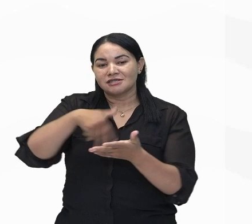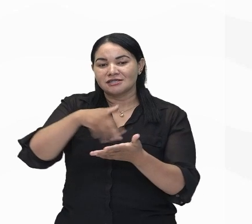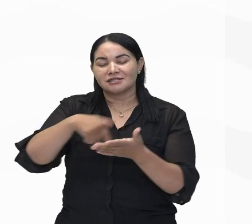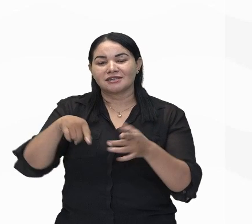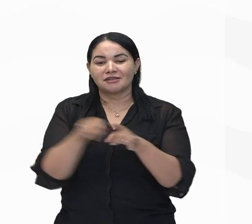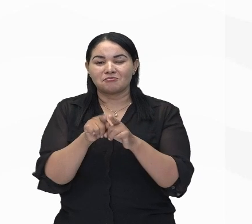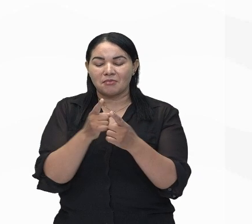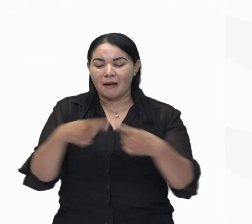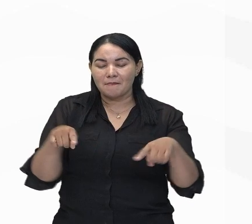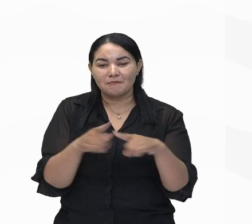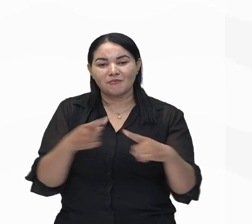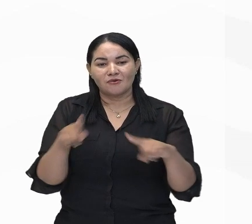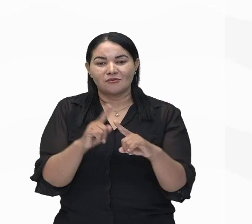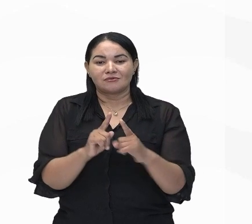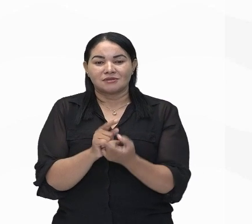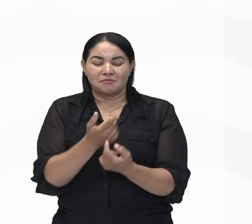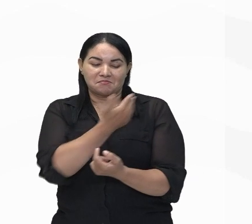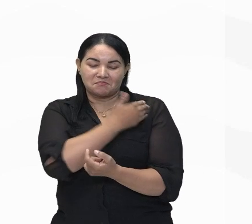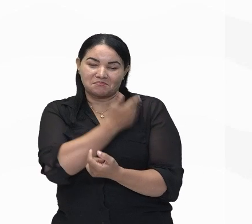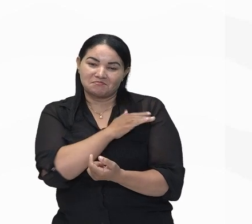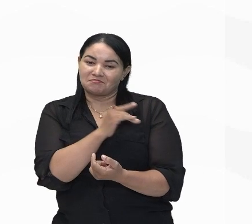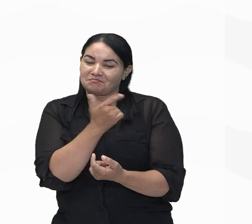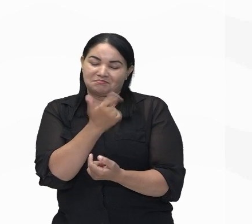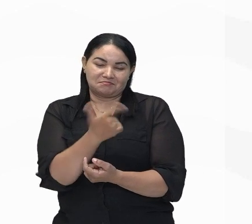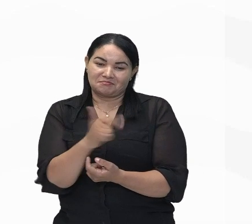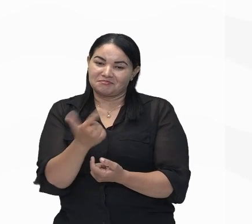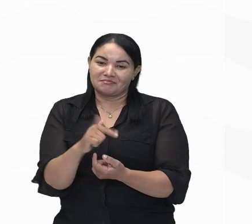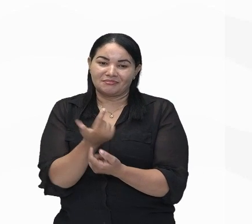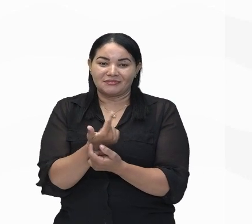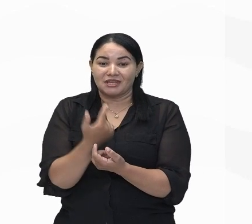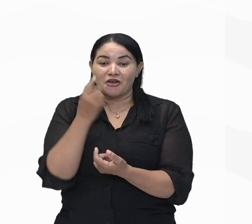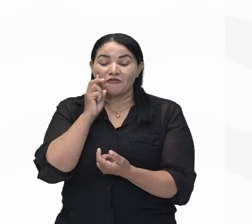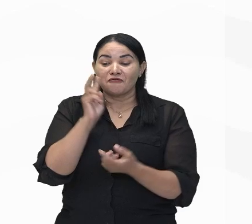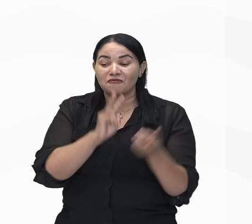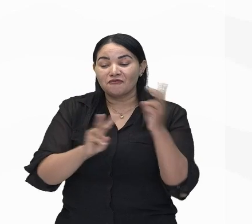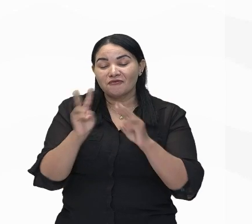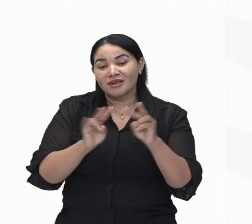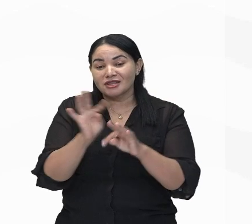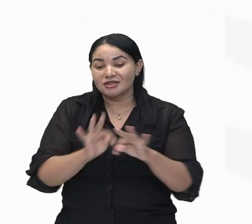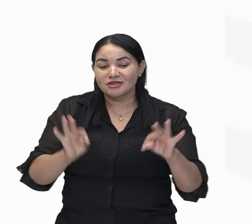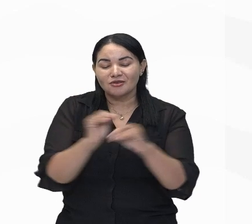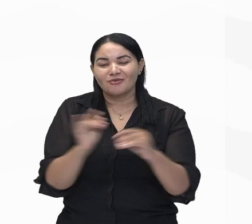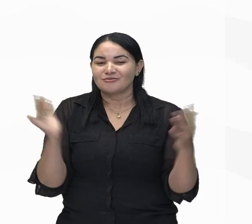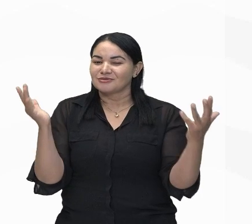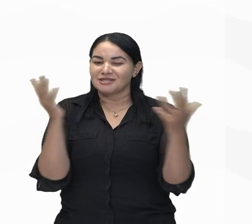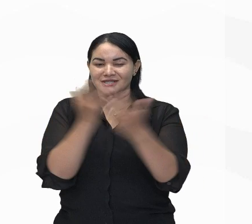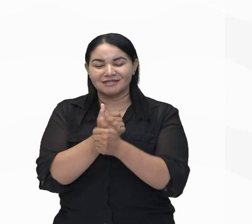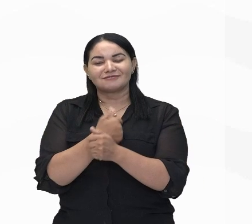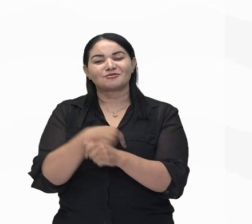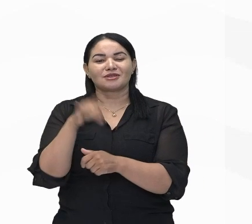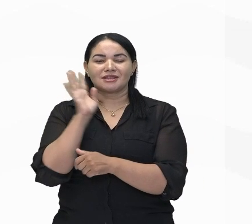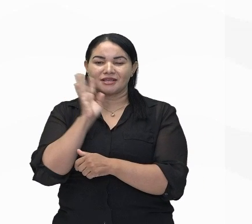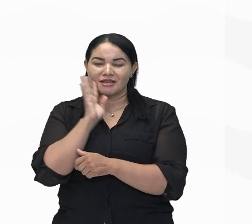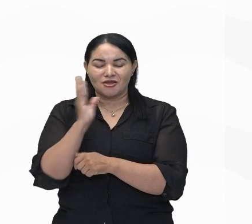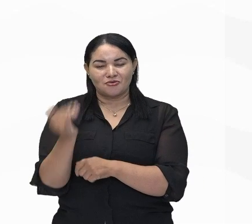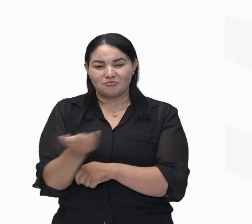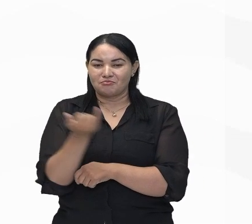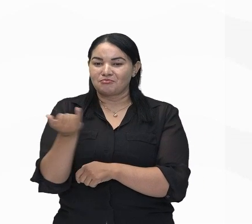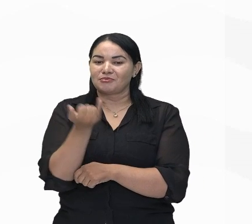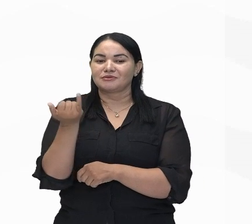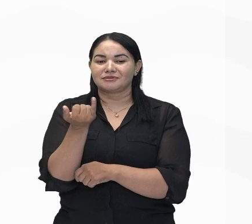sem discriminação, sem preconceito. Não é verdade? Isso que é muito, muito legal, isso é muito